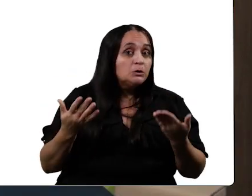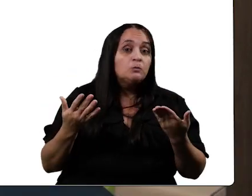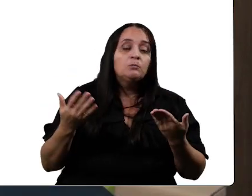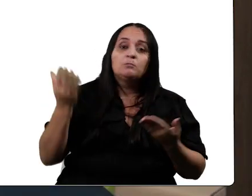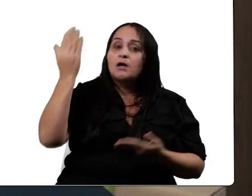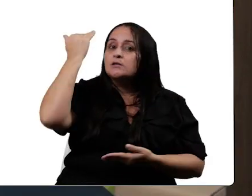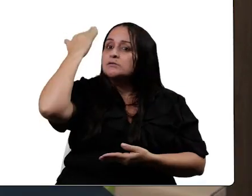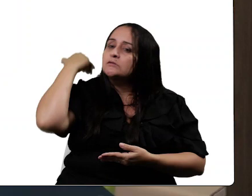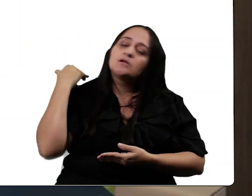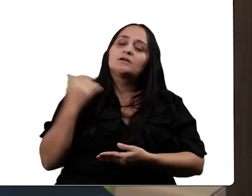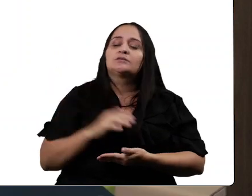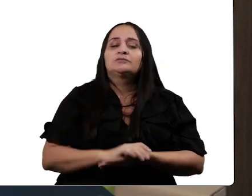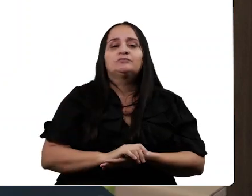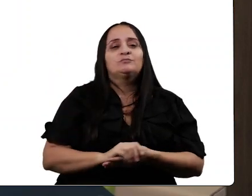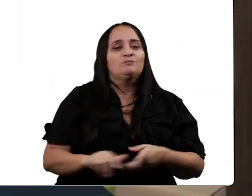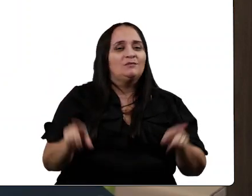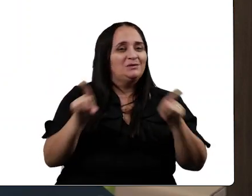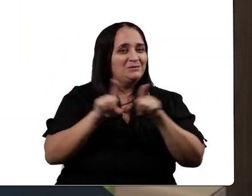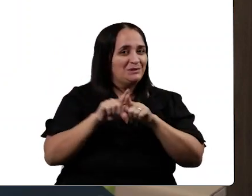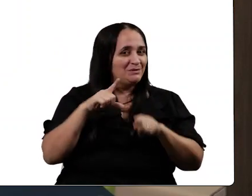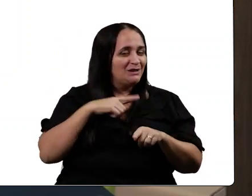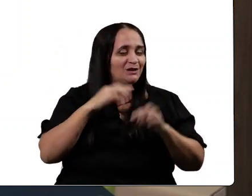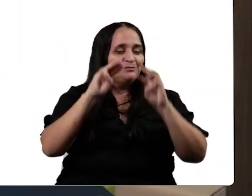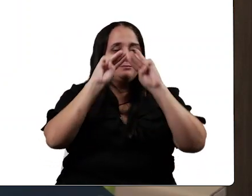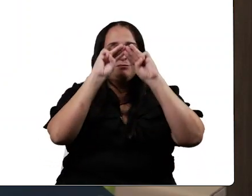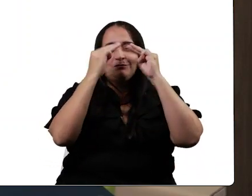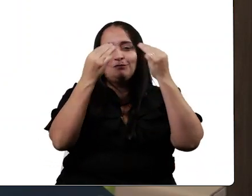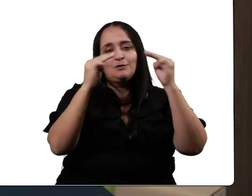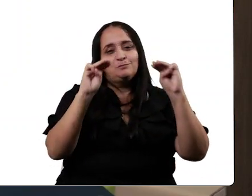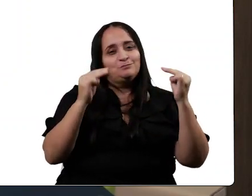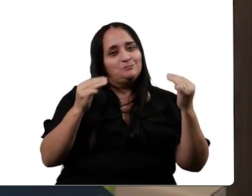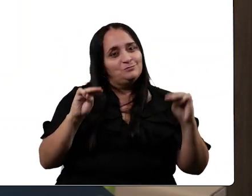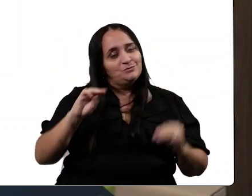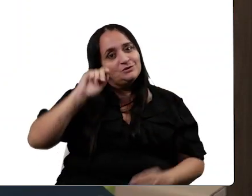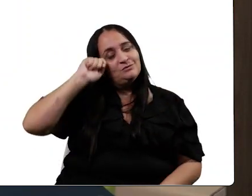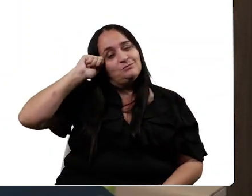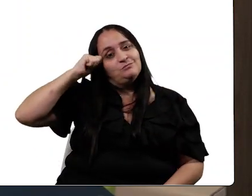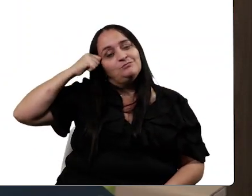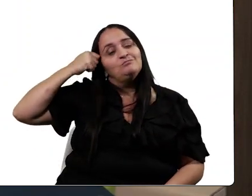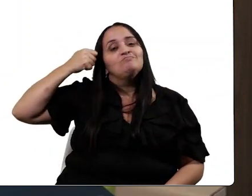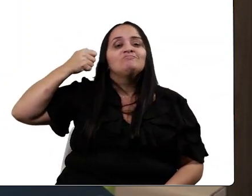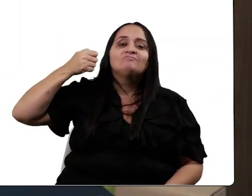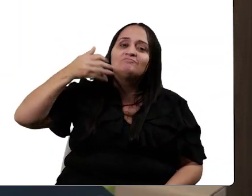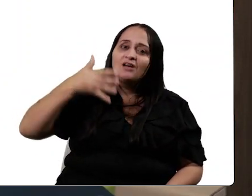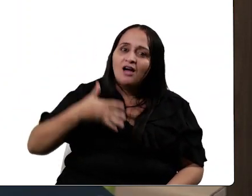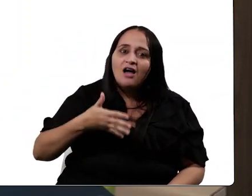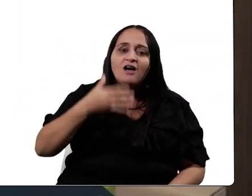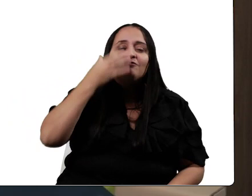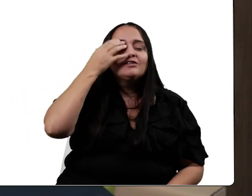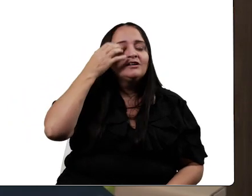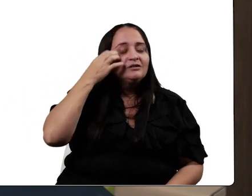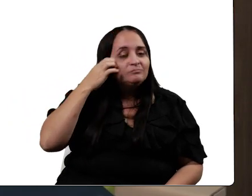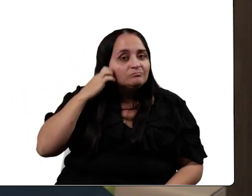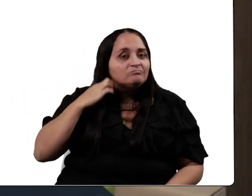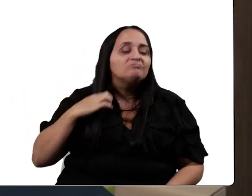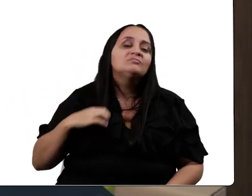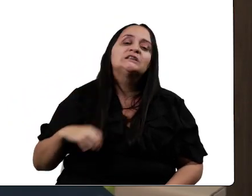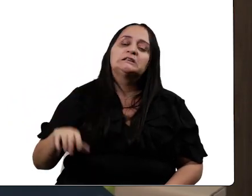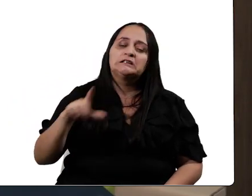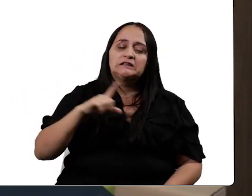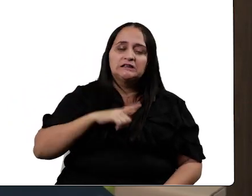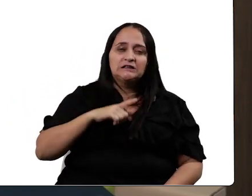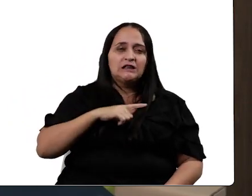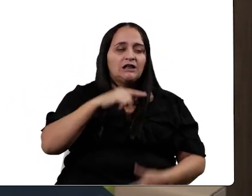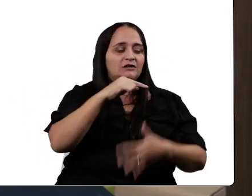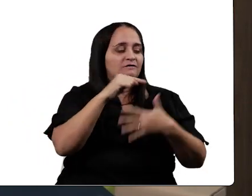a história linda e tem muitas peças importantes que vieram diretamente da África. Também tem uma coleção